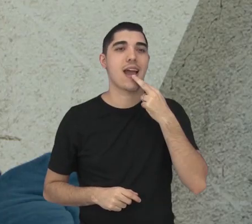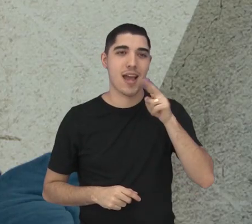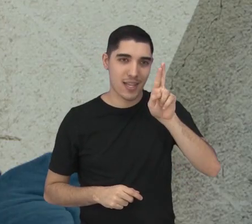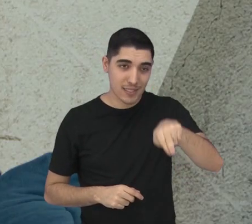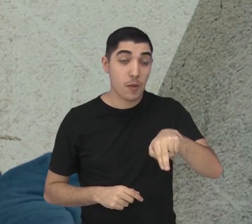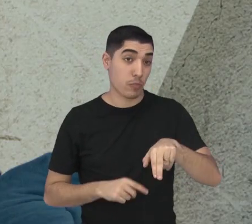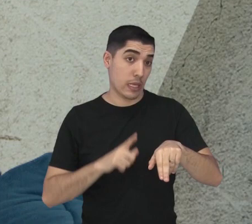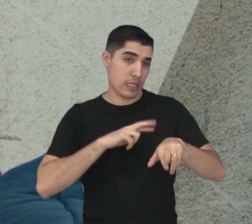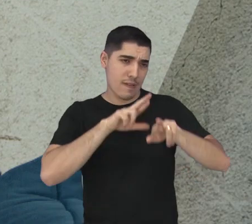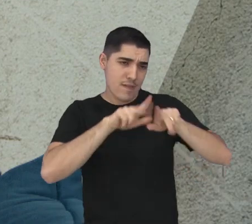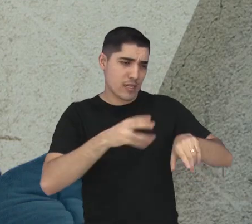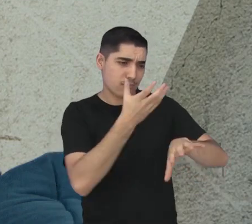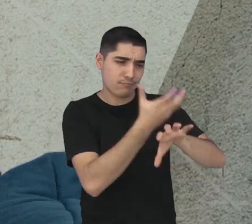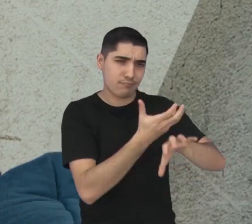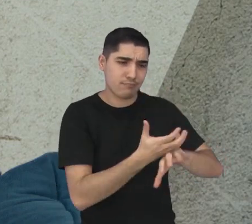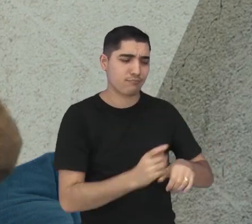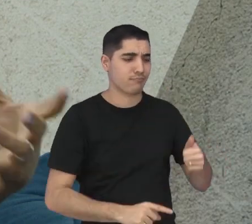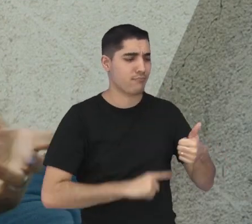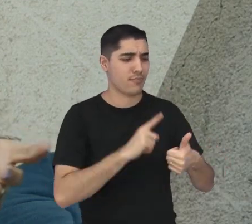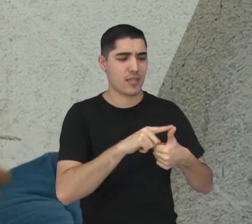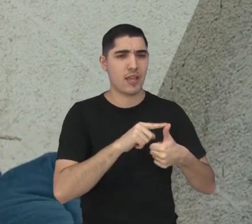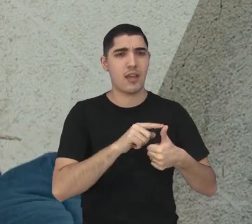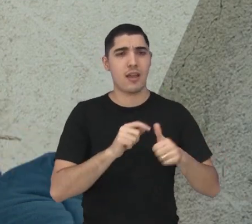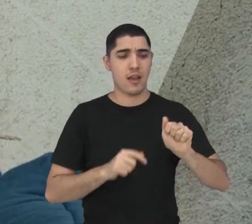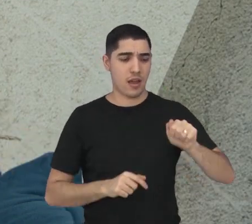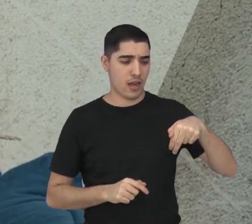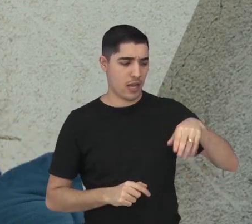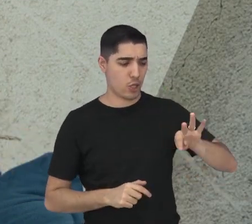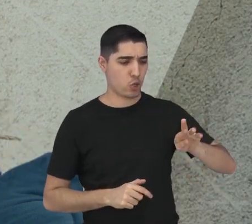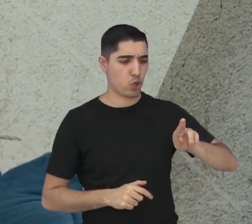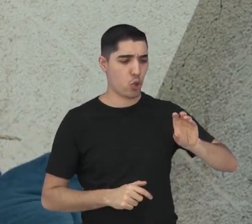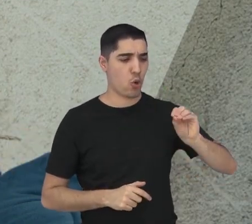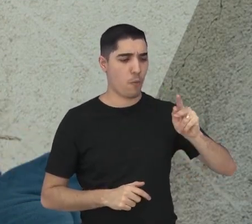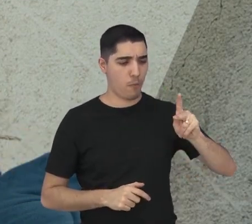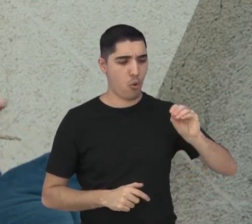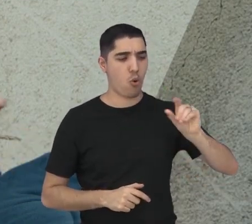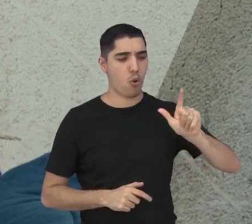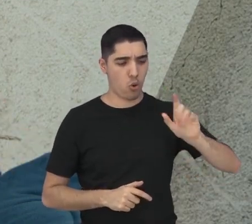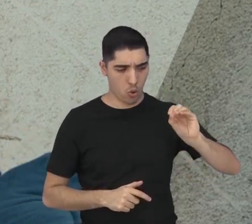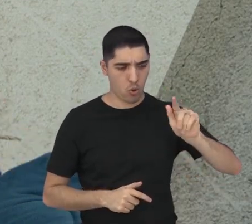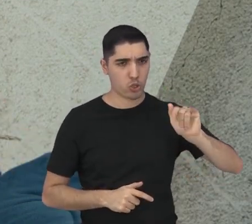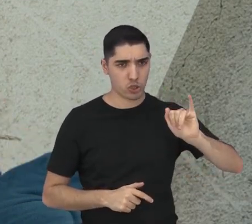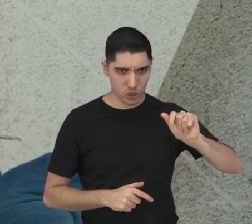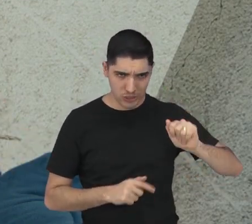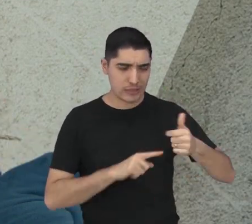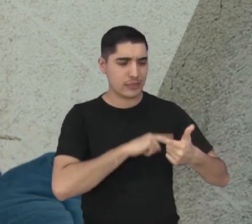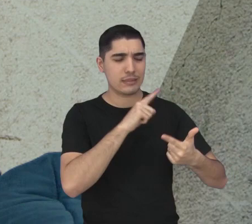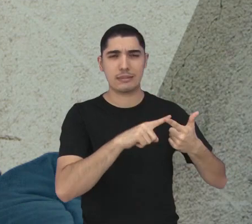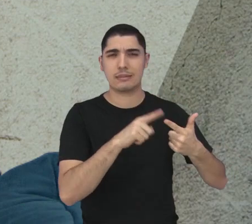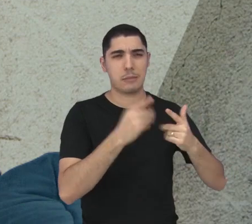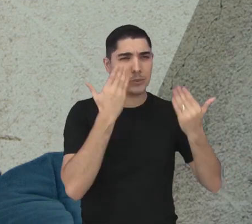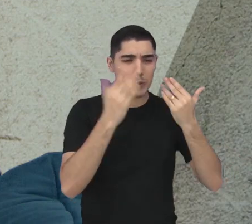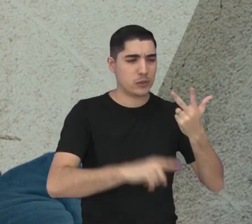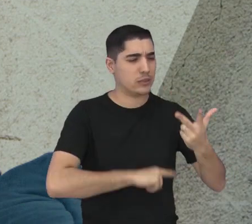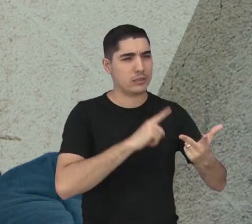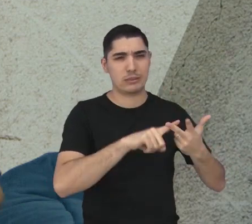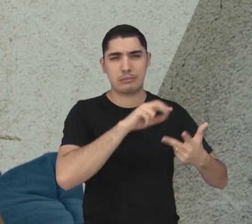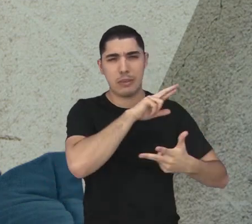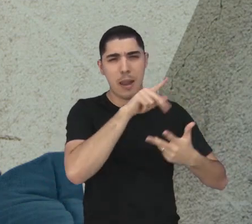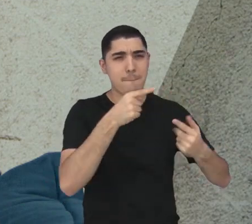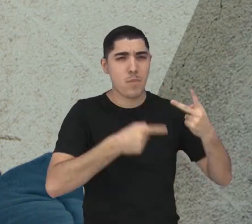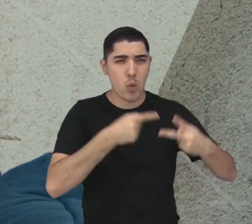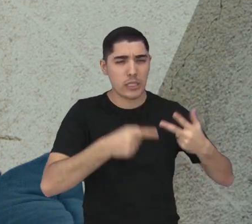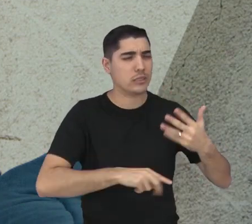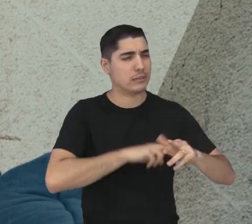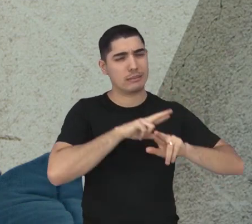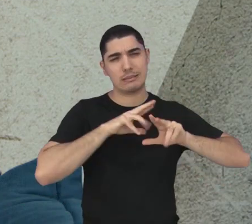isso, né? Então, são várias disciplinas, né? Antropologia, filosofia, política, as disciplinas específicas